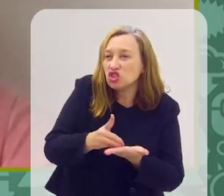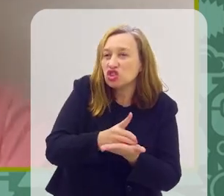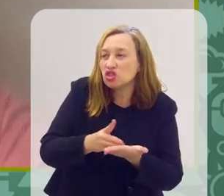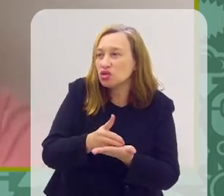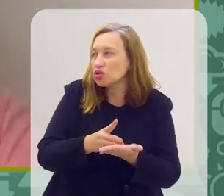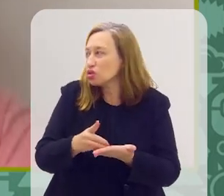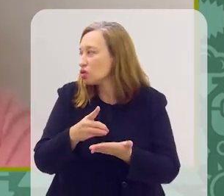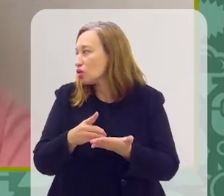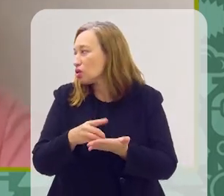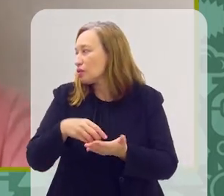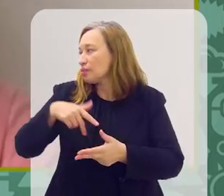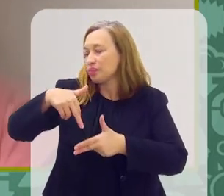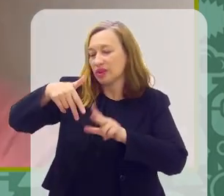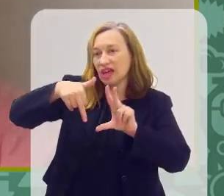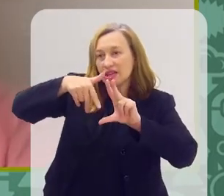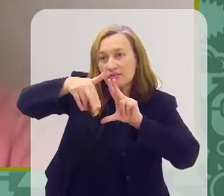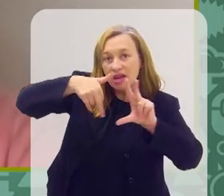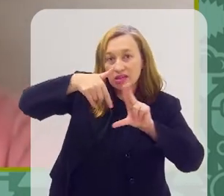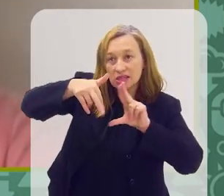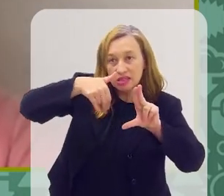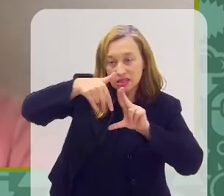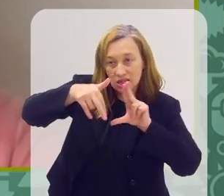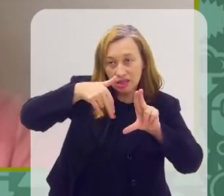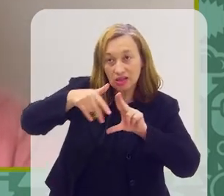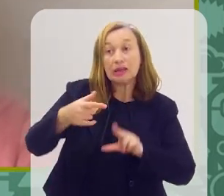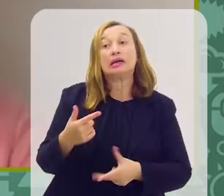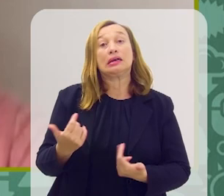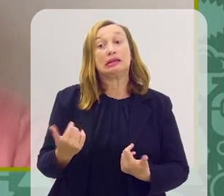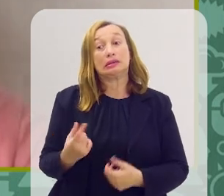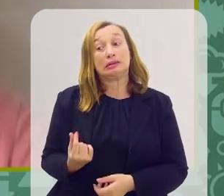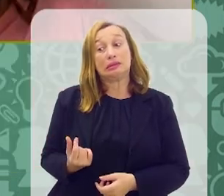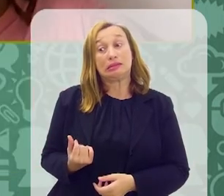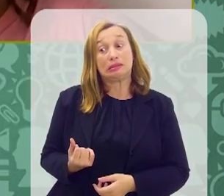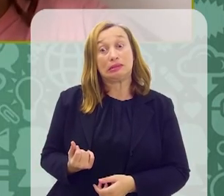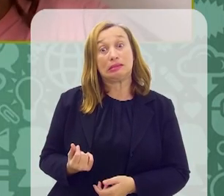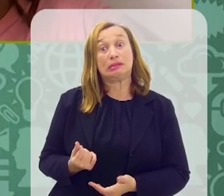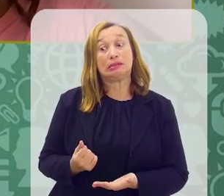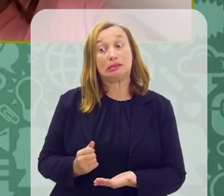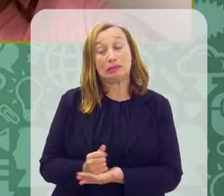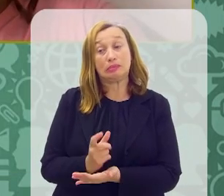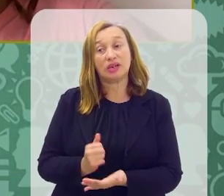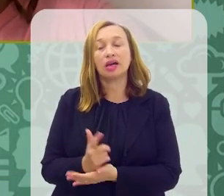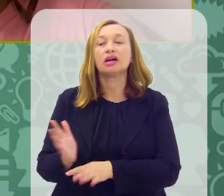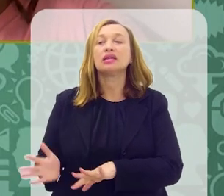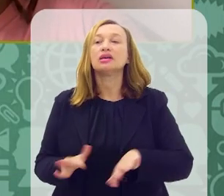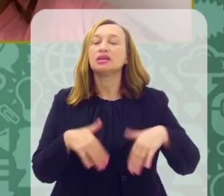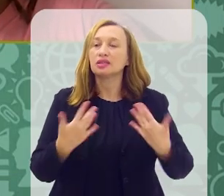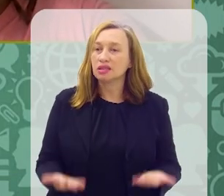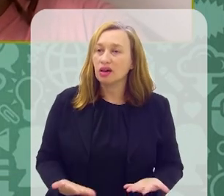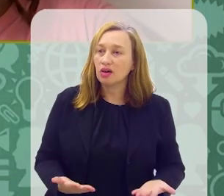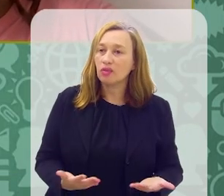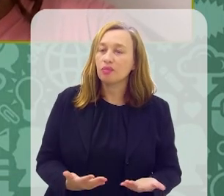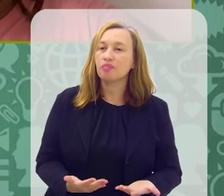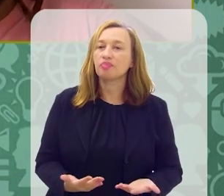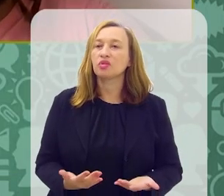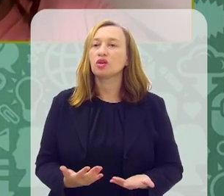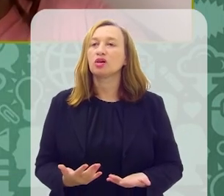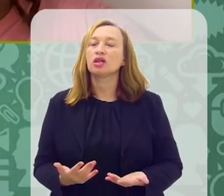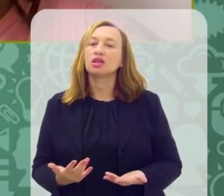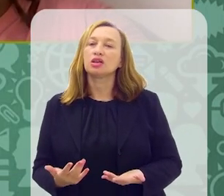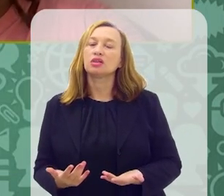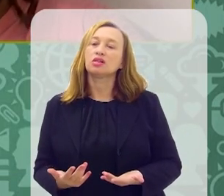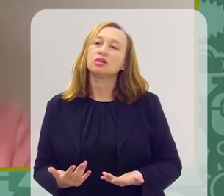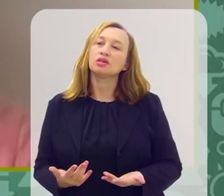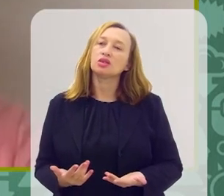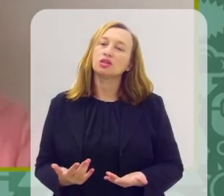sendo criado animações, isso é a verdade, isso precisa ser dita. Custa dinheiro, né? A única pessoa que coloca dinheiro